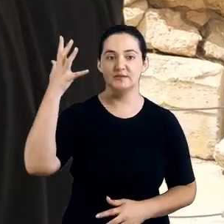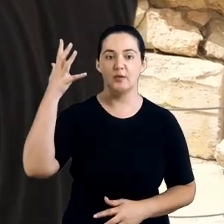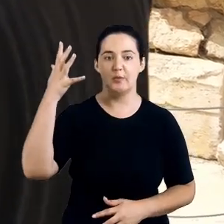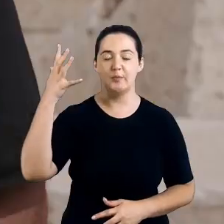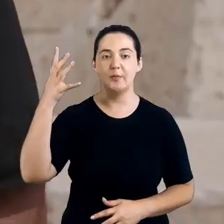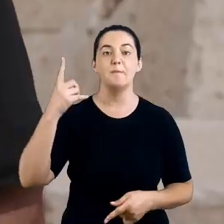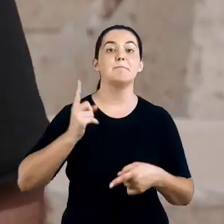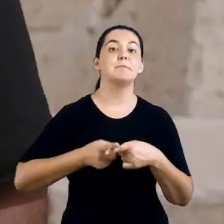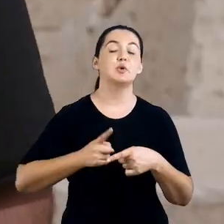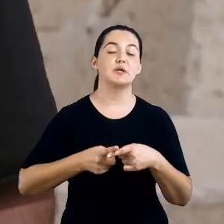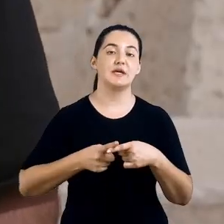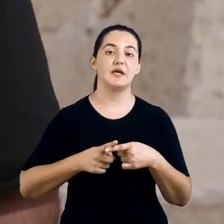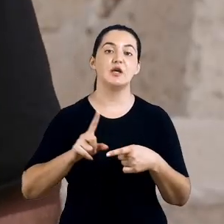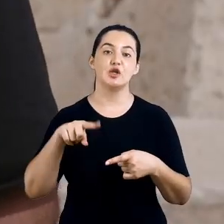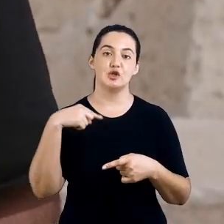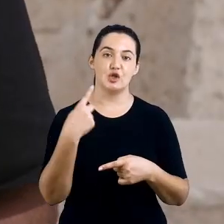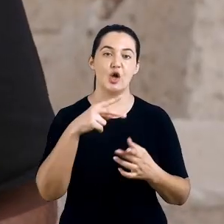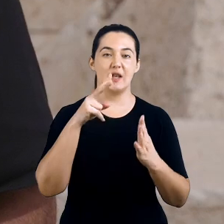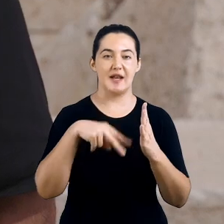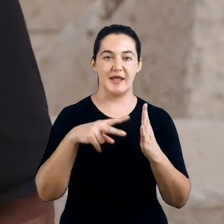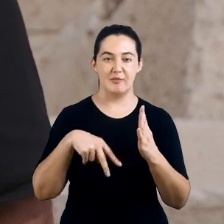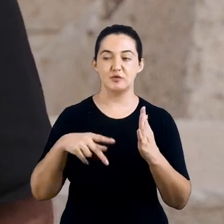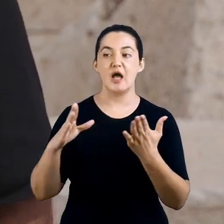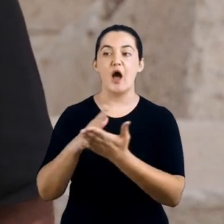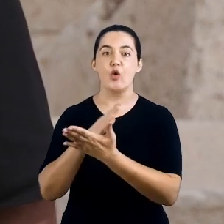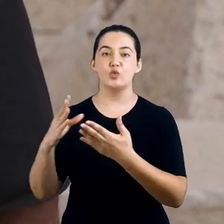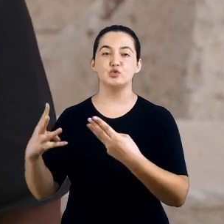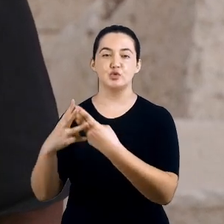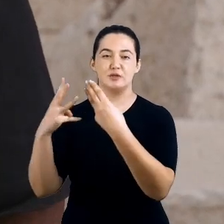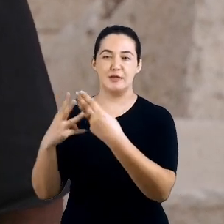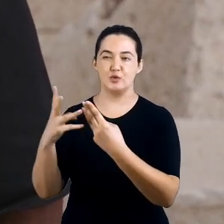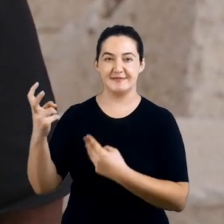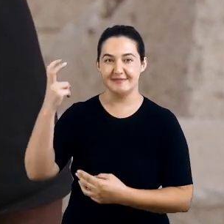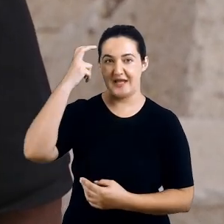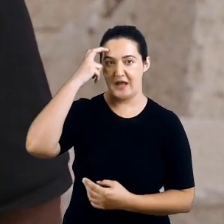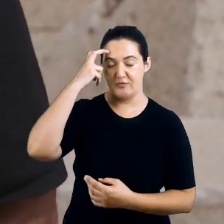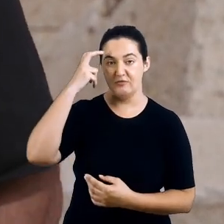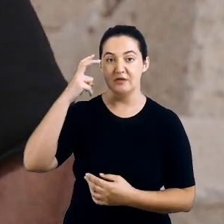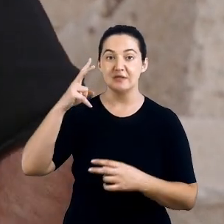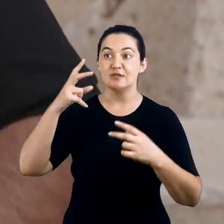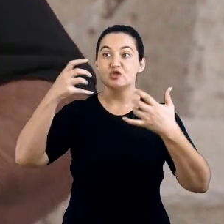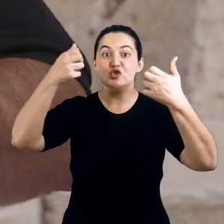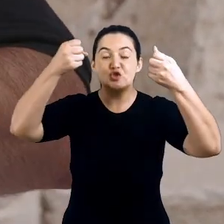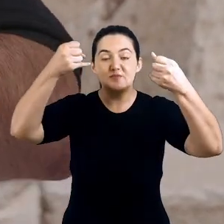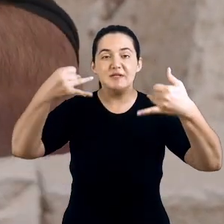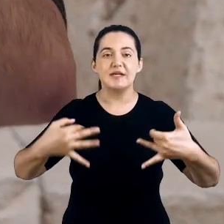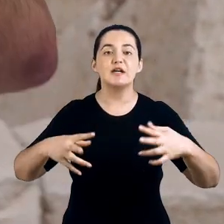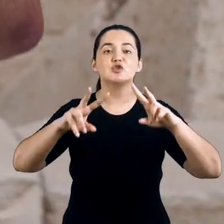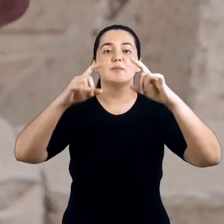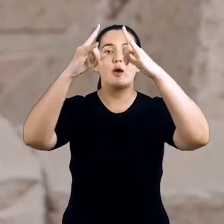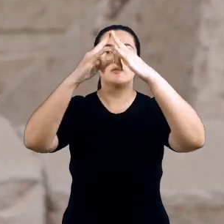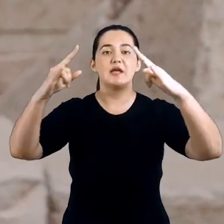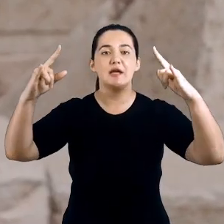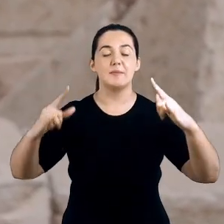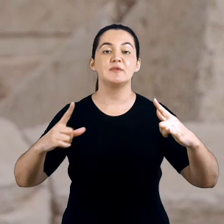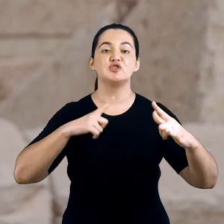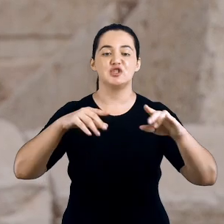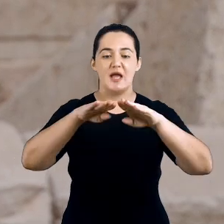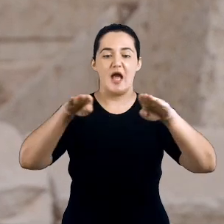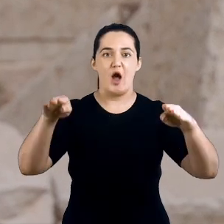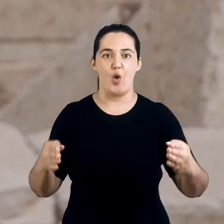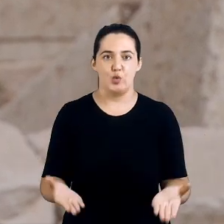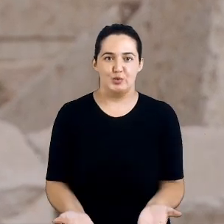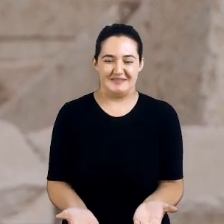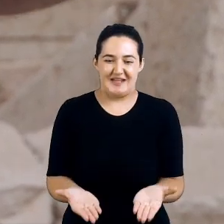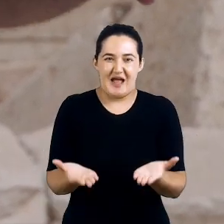isso. Porque quando lemos os sábios falando do templo, por exemplo, ouvimos falar do altar no